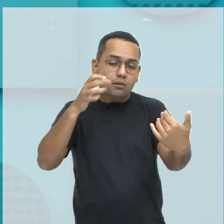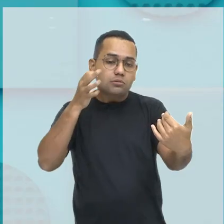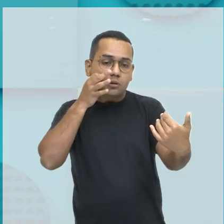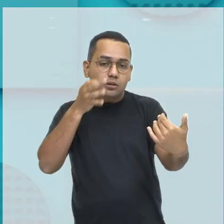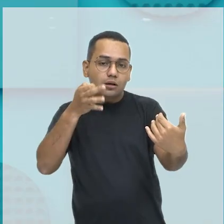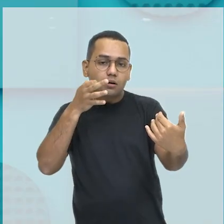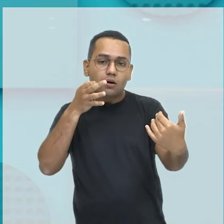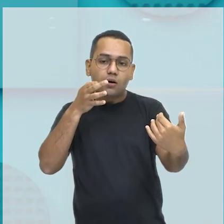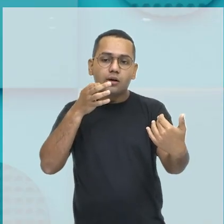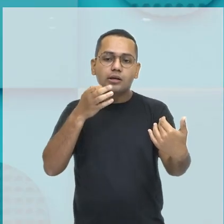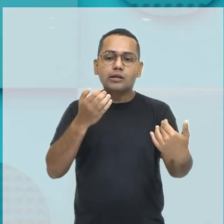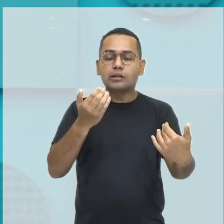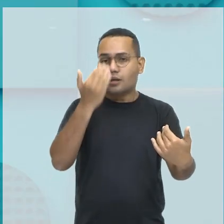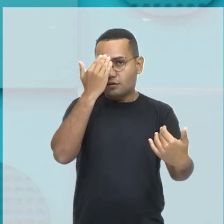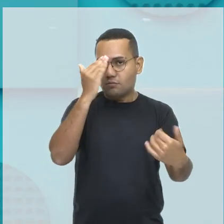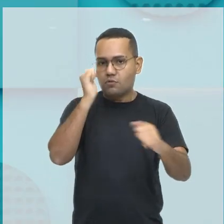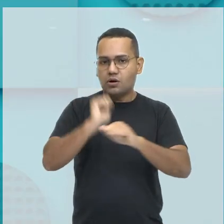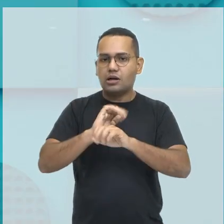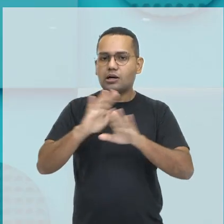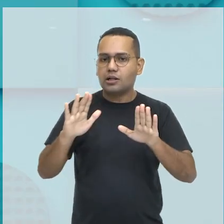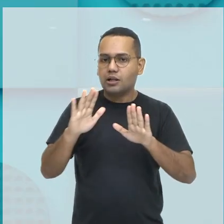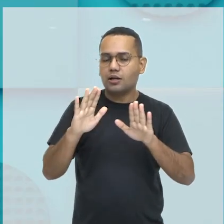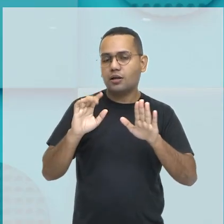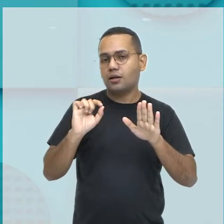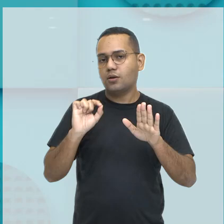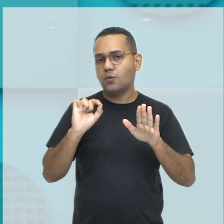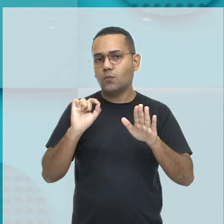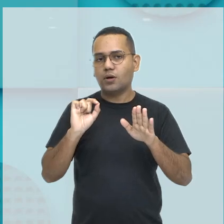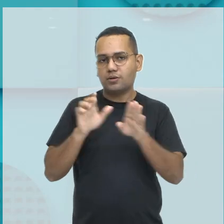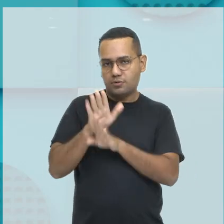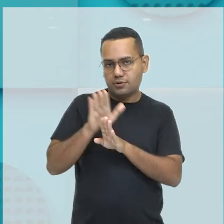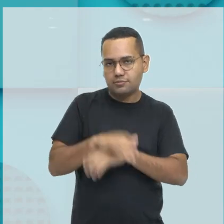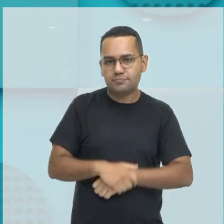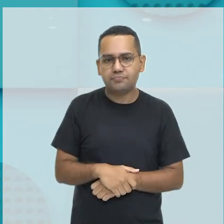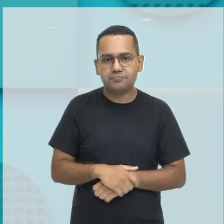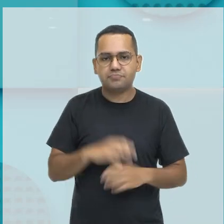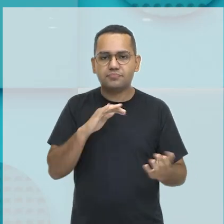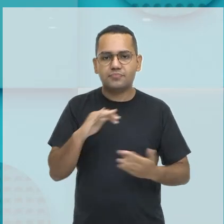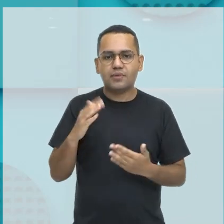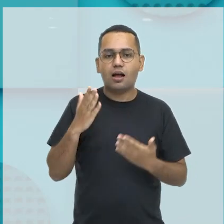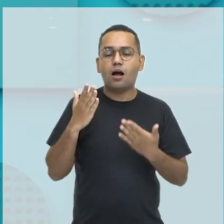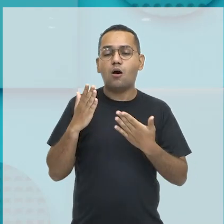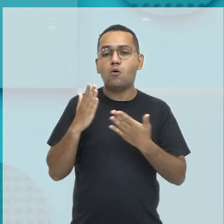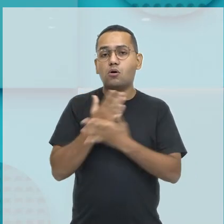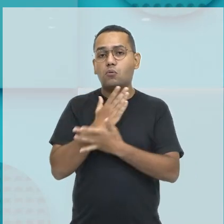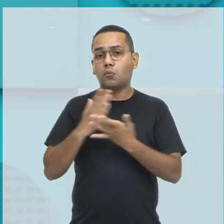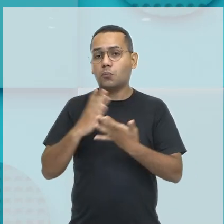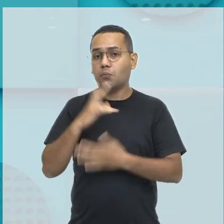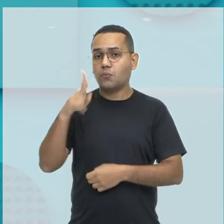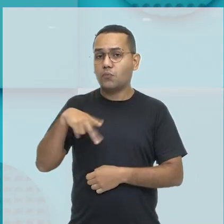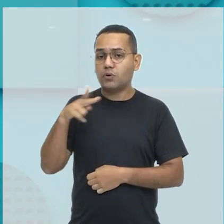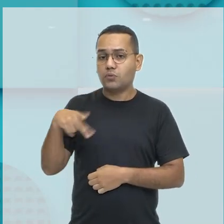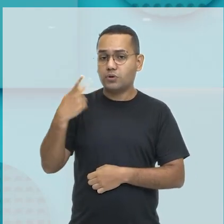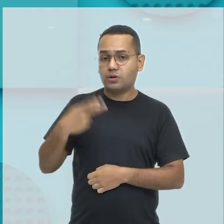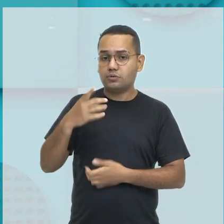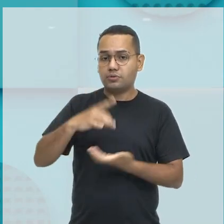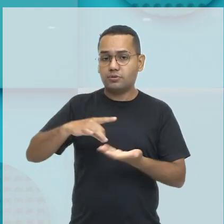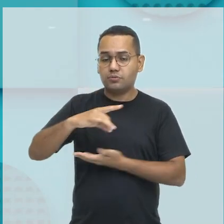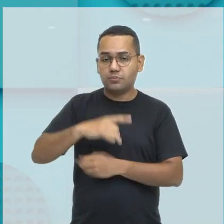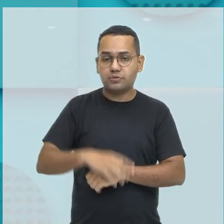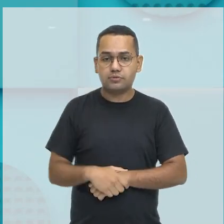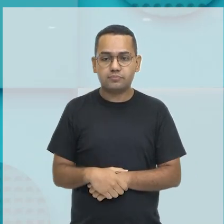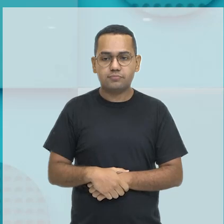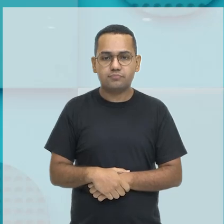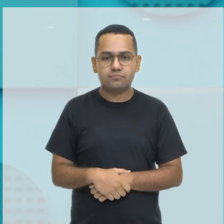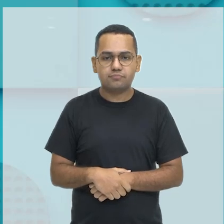aos comandos. Então, nós vamos chamar alguns professores aqui do Centro de Mídia. Vamos voltar novamente para